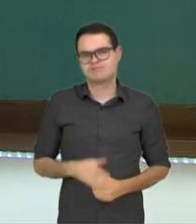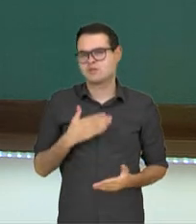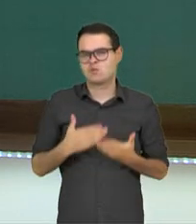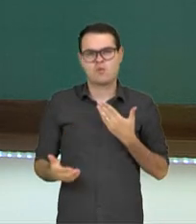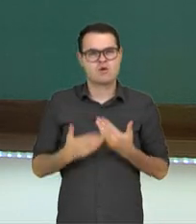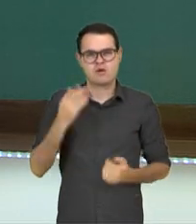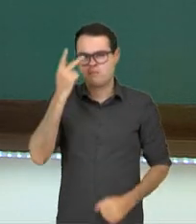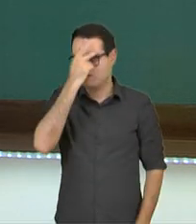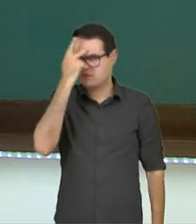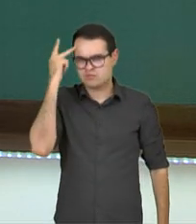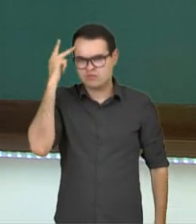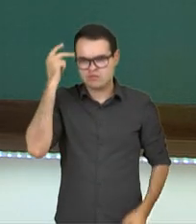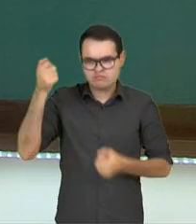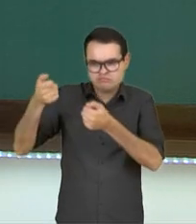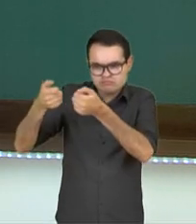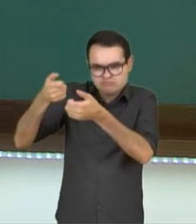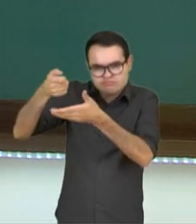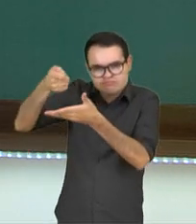escrever um depoimento?